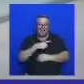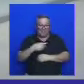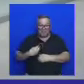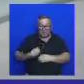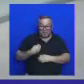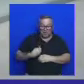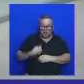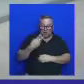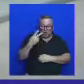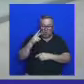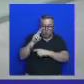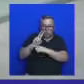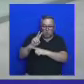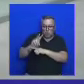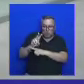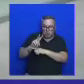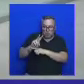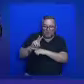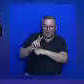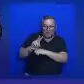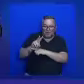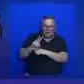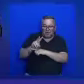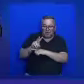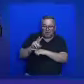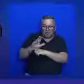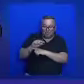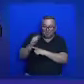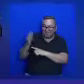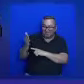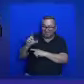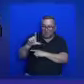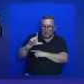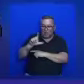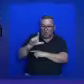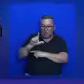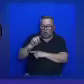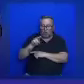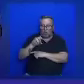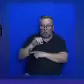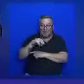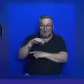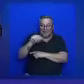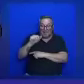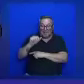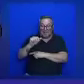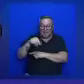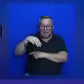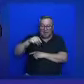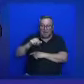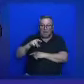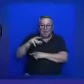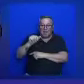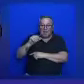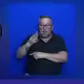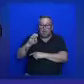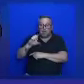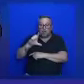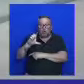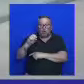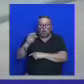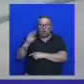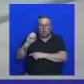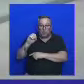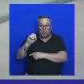com a presença de duas auditoras populares. Aqui ao meu lado, a Luciana Belotto e a Márcia Belotto. Boa noite, muito